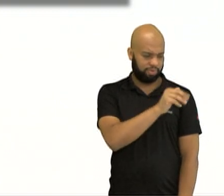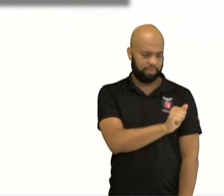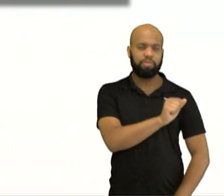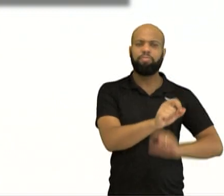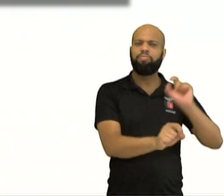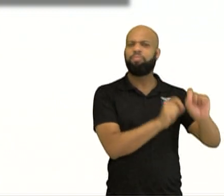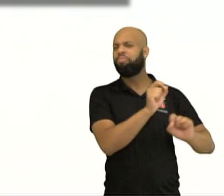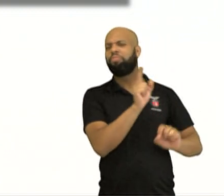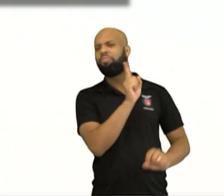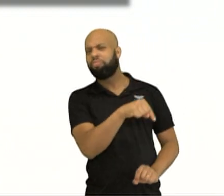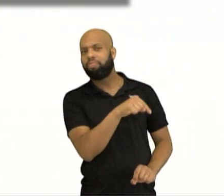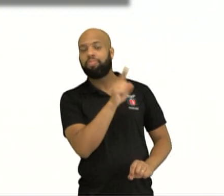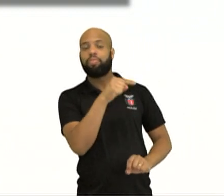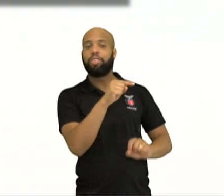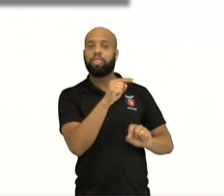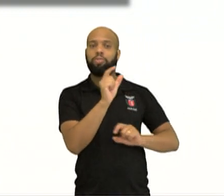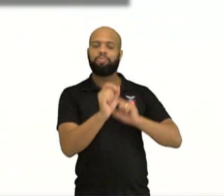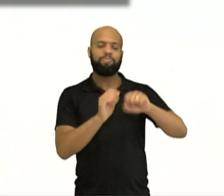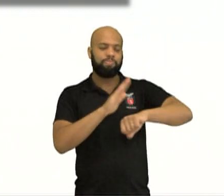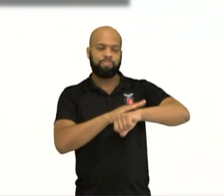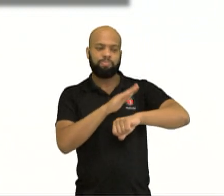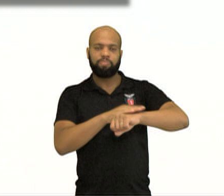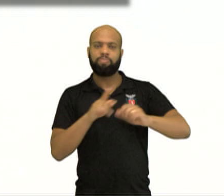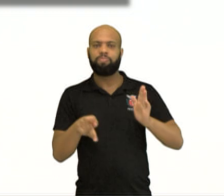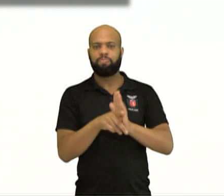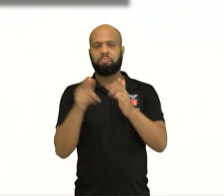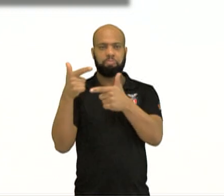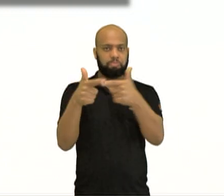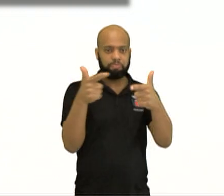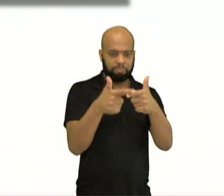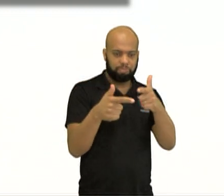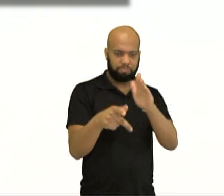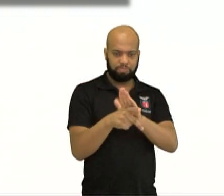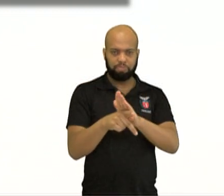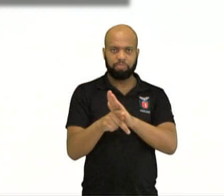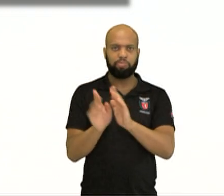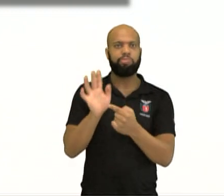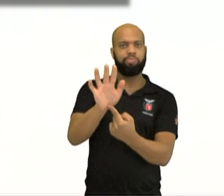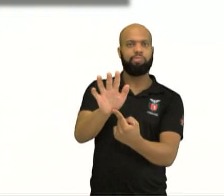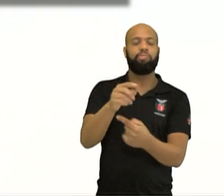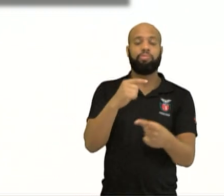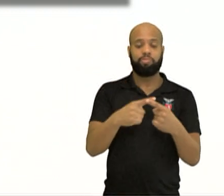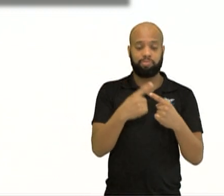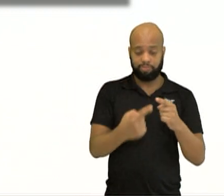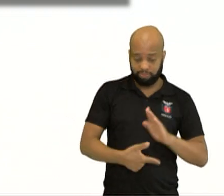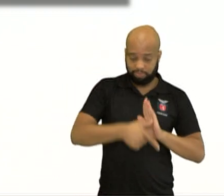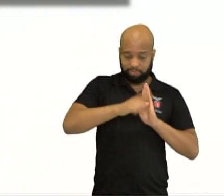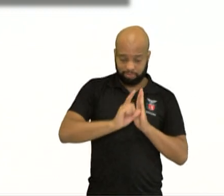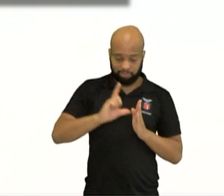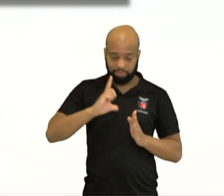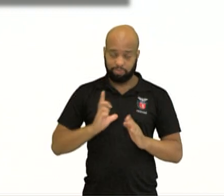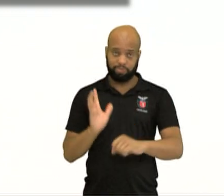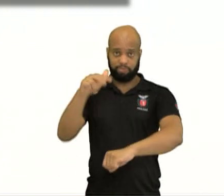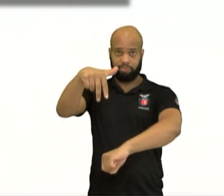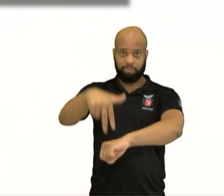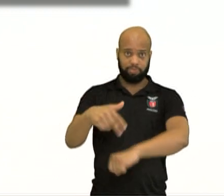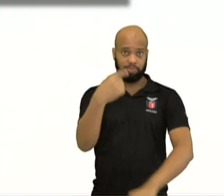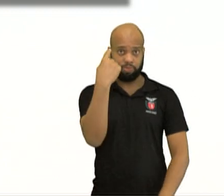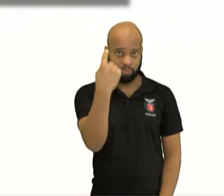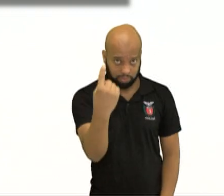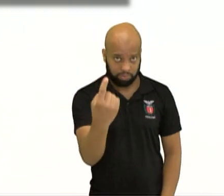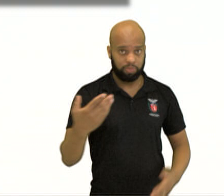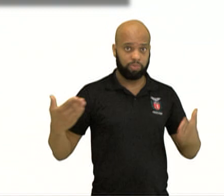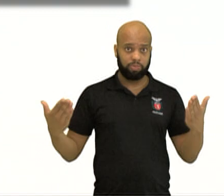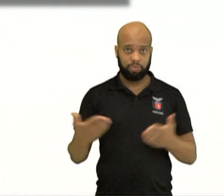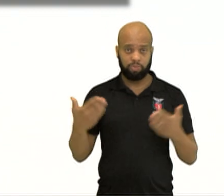até aí nós tínhamos, né, um ator em cena, né? E agora ele